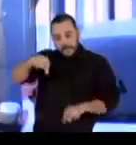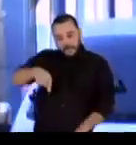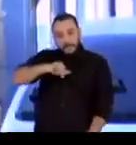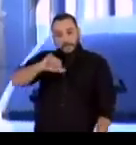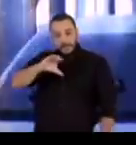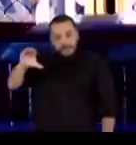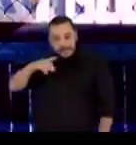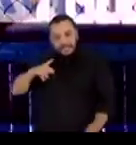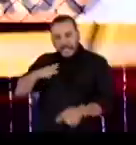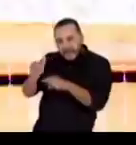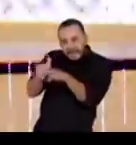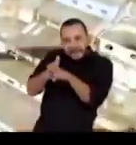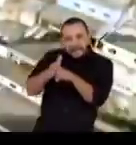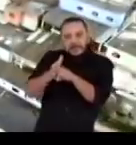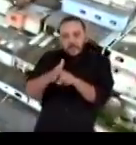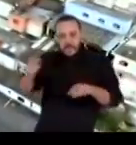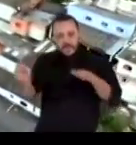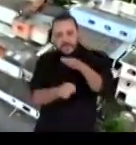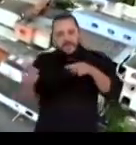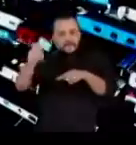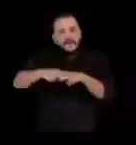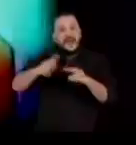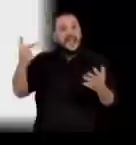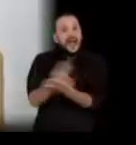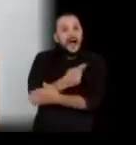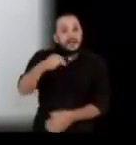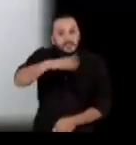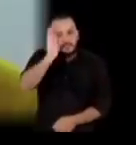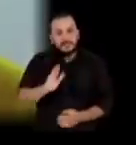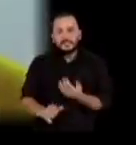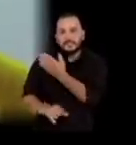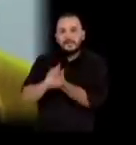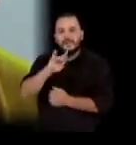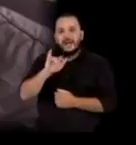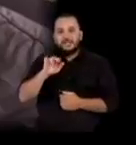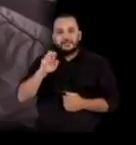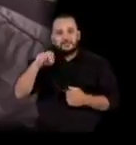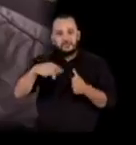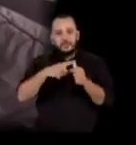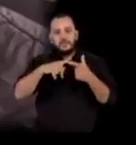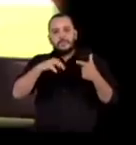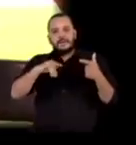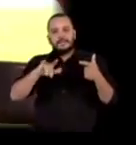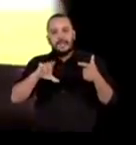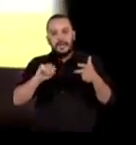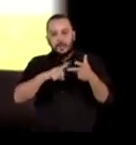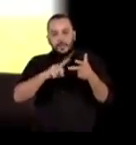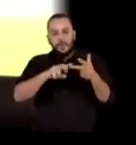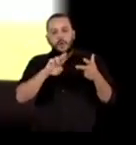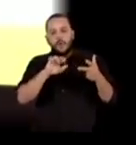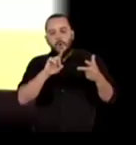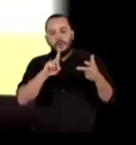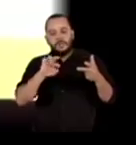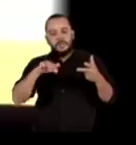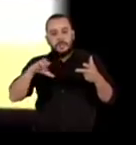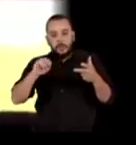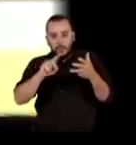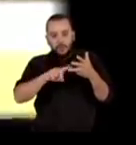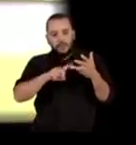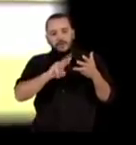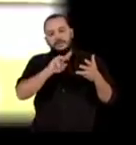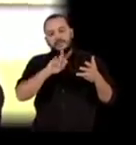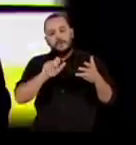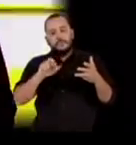Cultura investigou prisões irregulares no Brasil. Vlad Edson, Marcelo, Rodrigo e Valmir são personagens